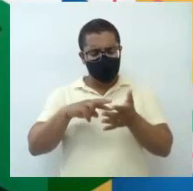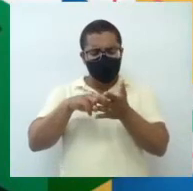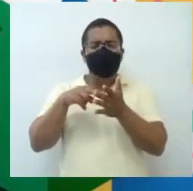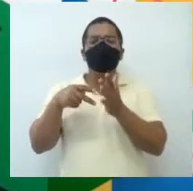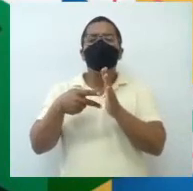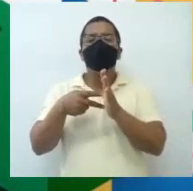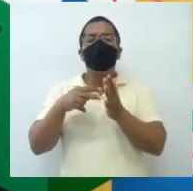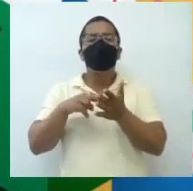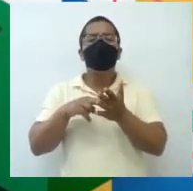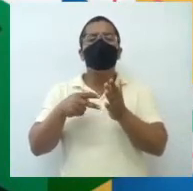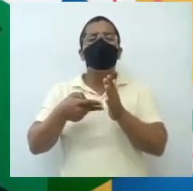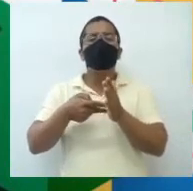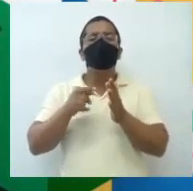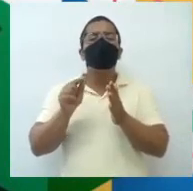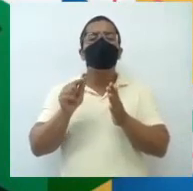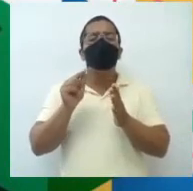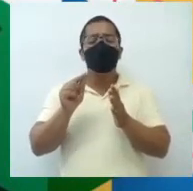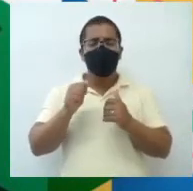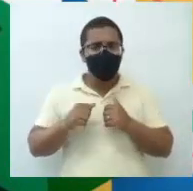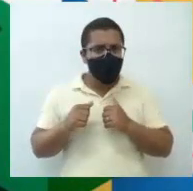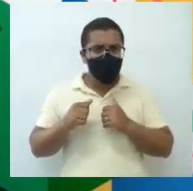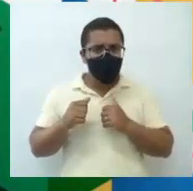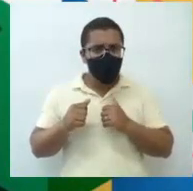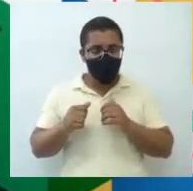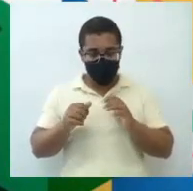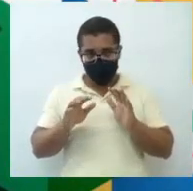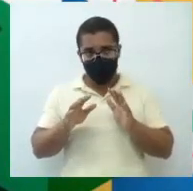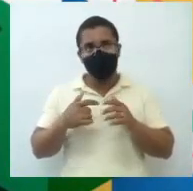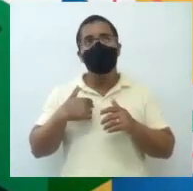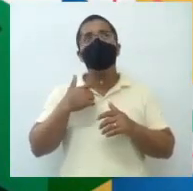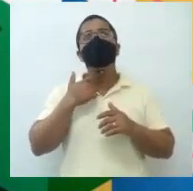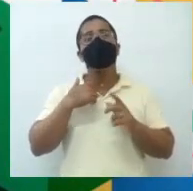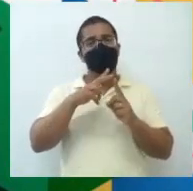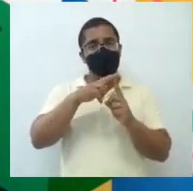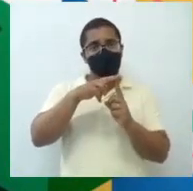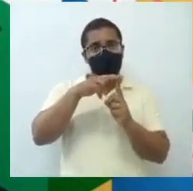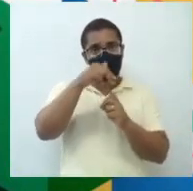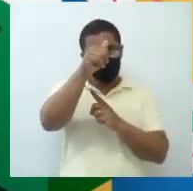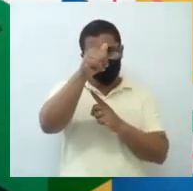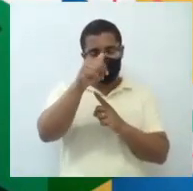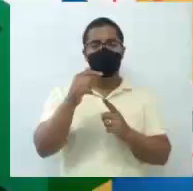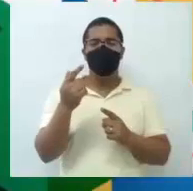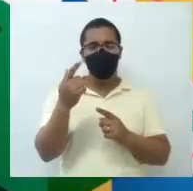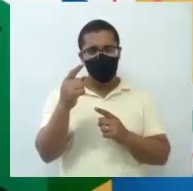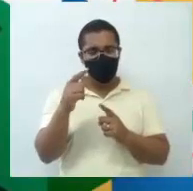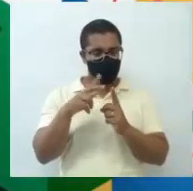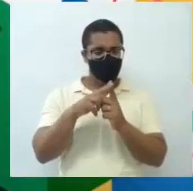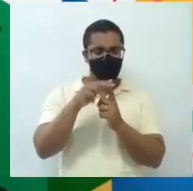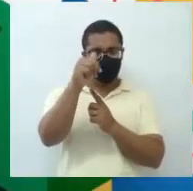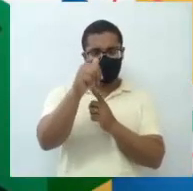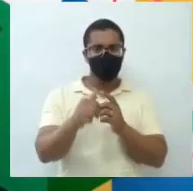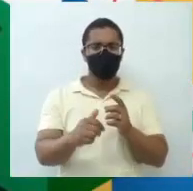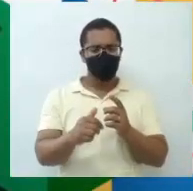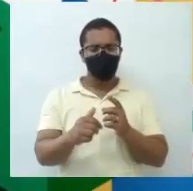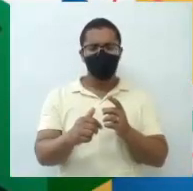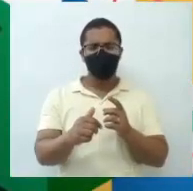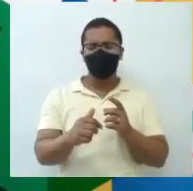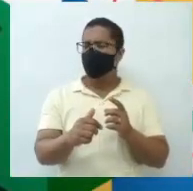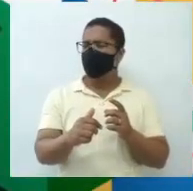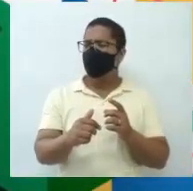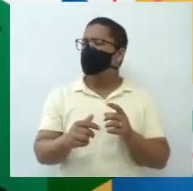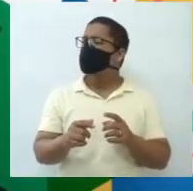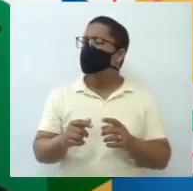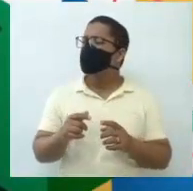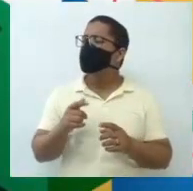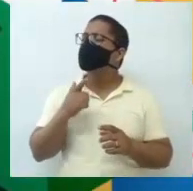significado disso daquilo que eu não sei se eu quis tomar refrigerante a pergunta é por quê é